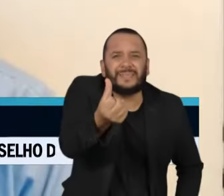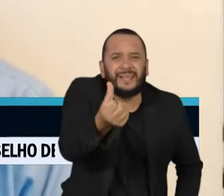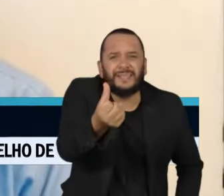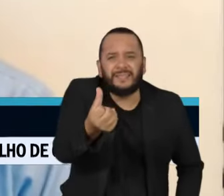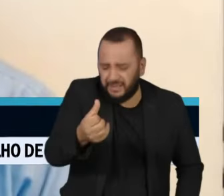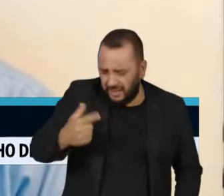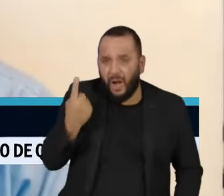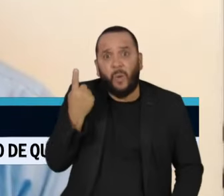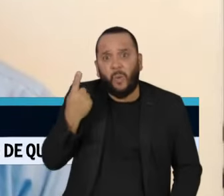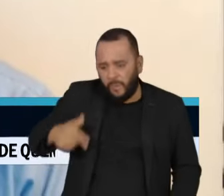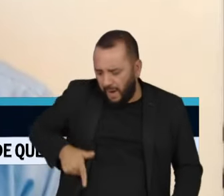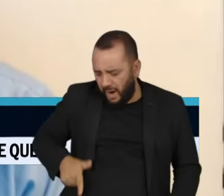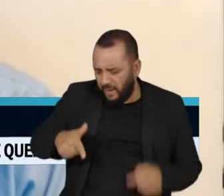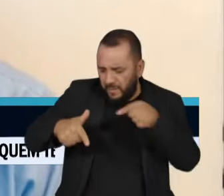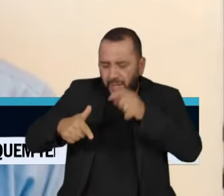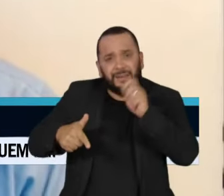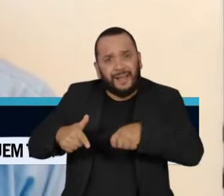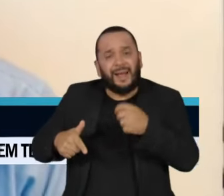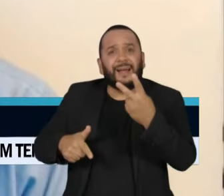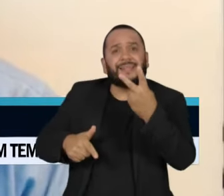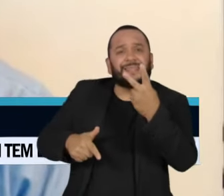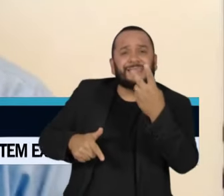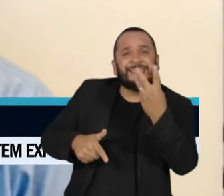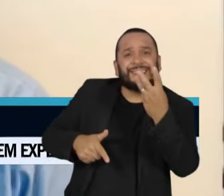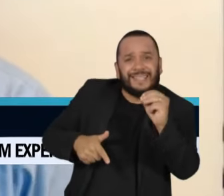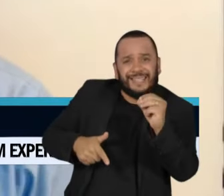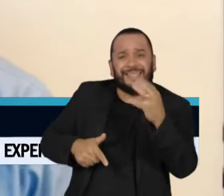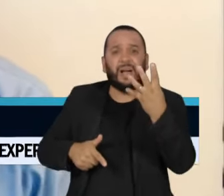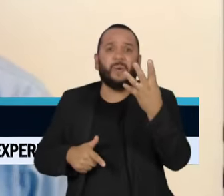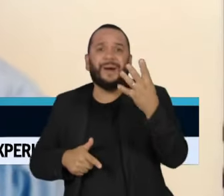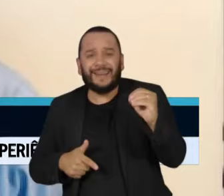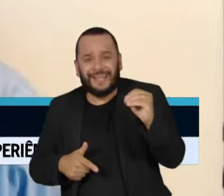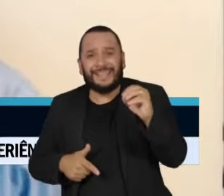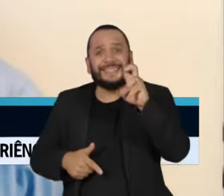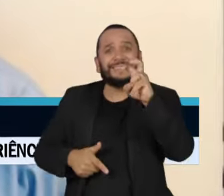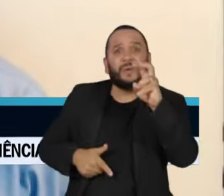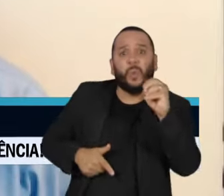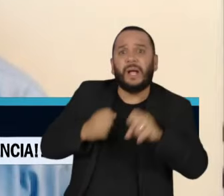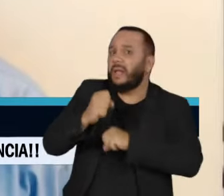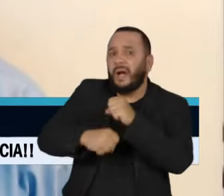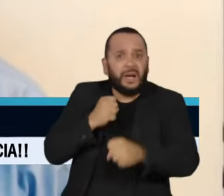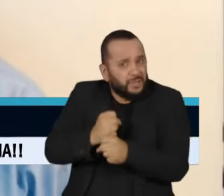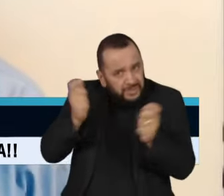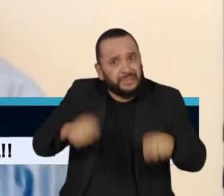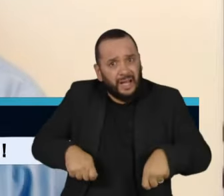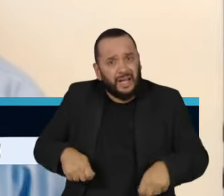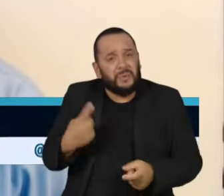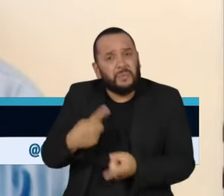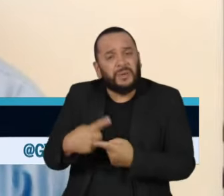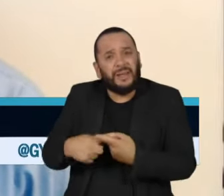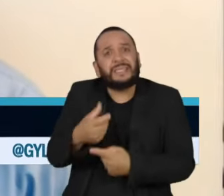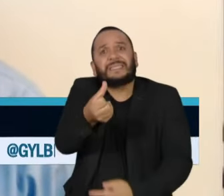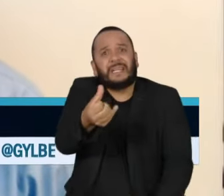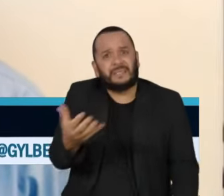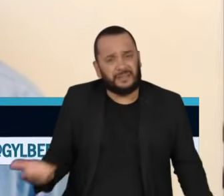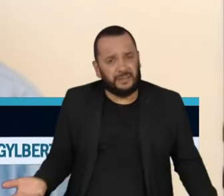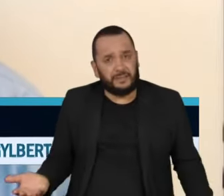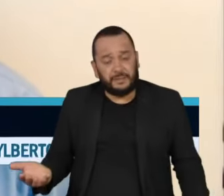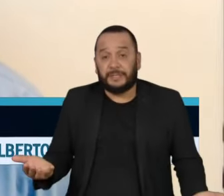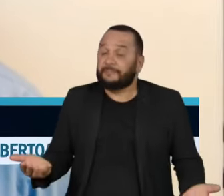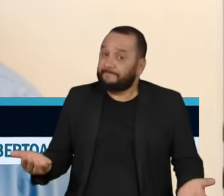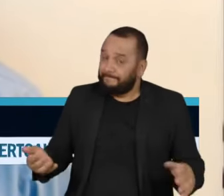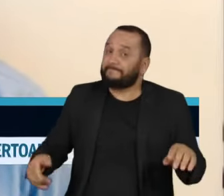30, 40, 50 anos. Para você ter uma ideia, hoje a gente ainda sente os efeitos da